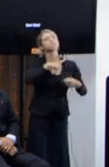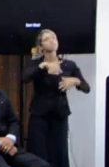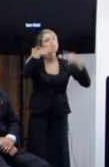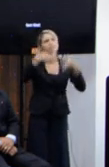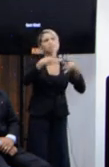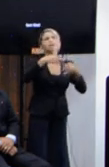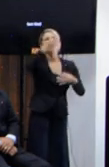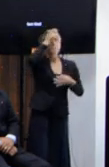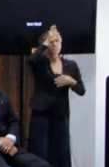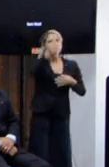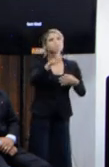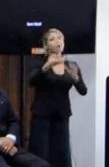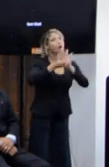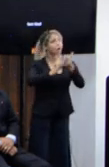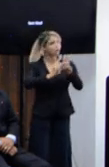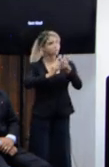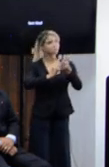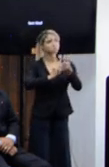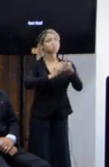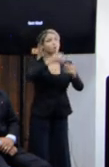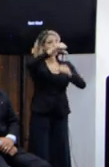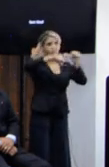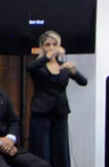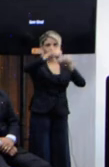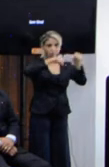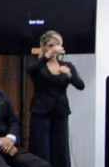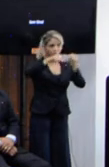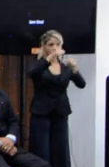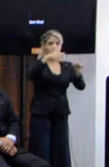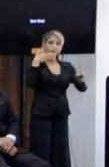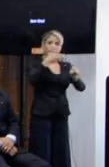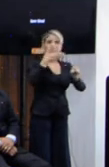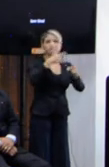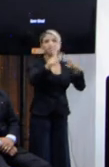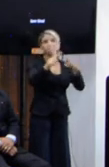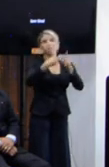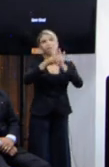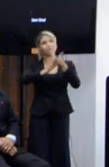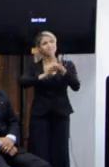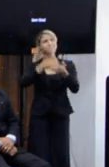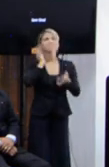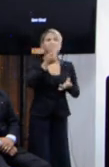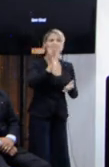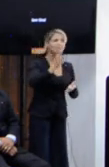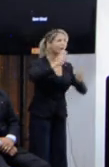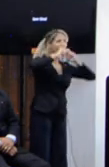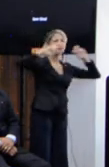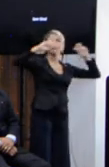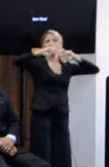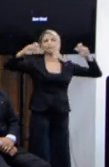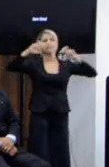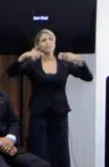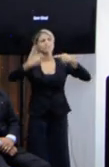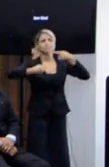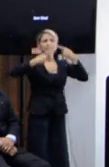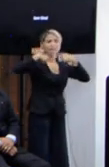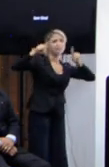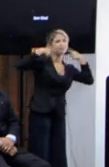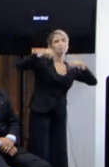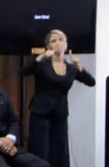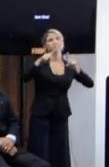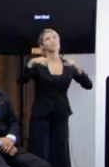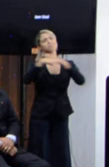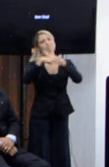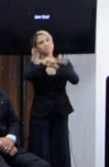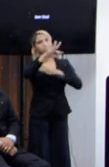modelo que já estava gritante e sangrando há muito tempo na cidade. Mas o momento, para mim, é um momento de conciliação, um